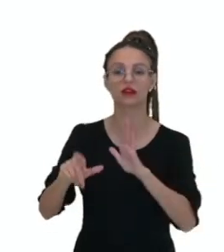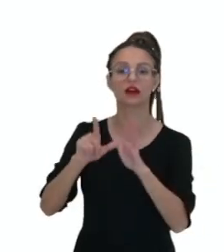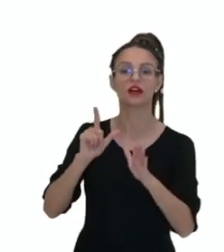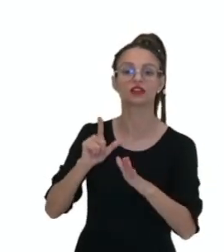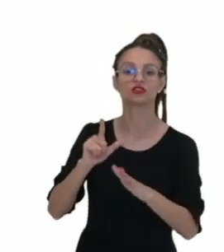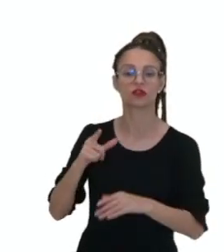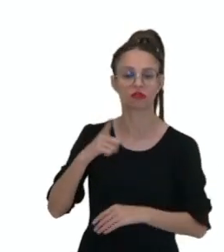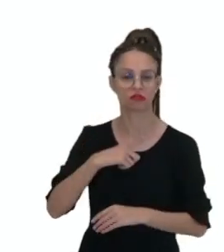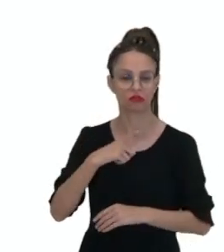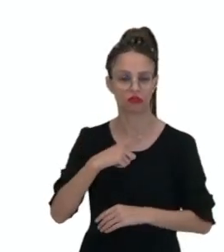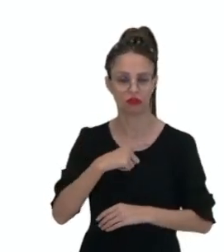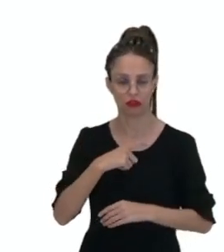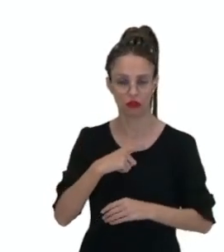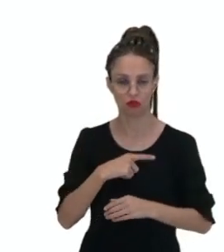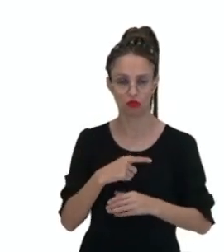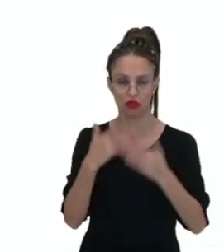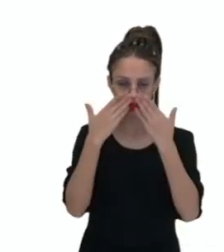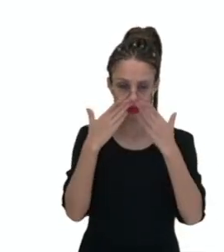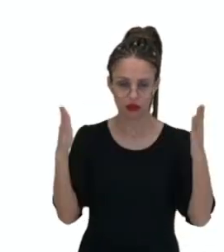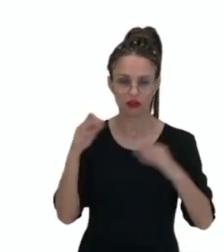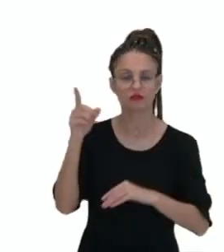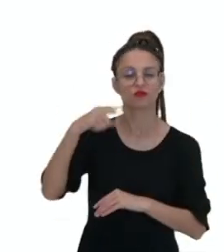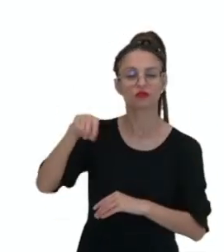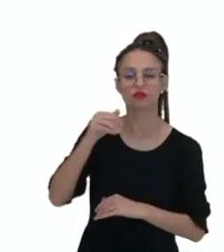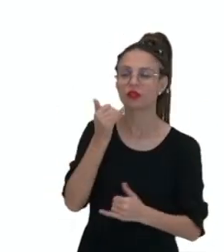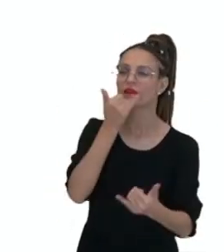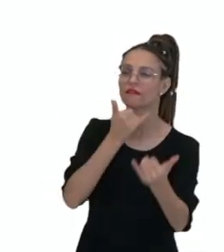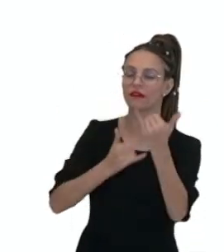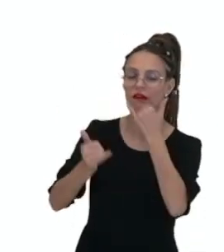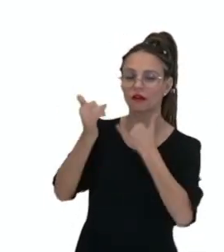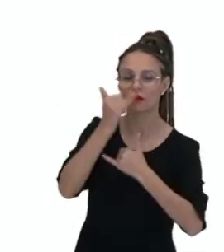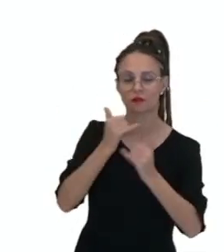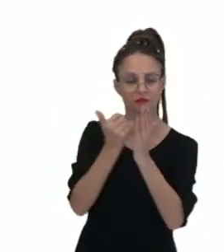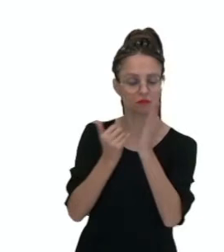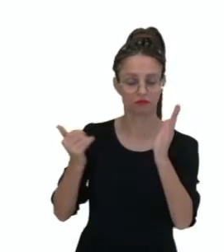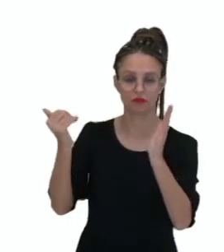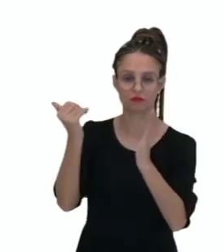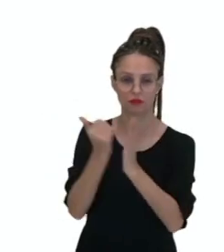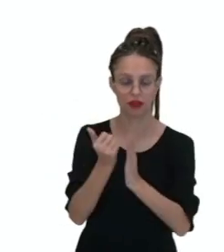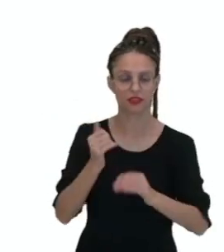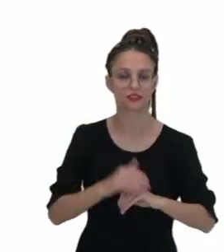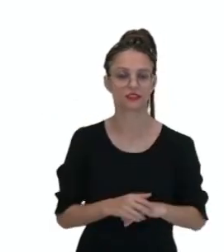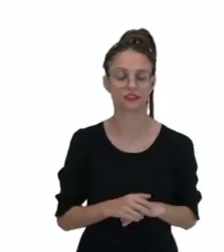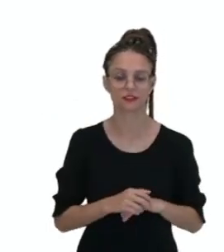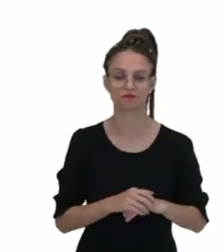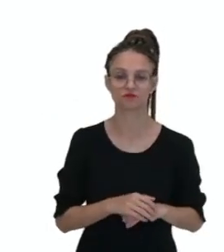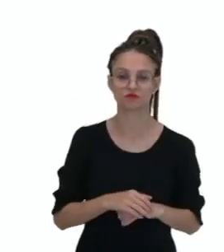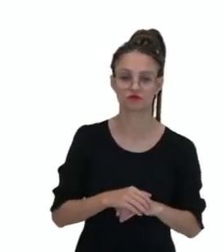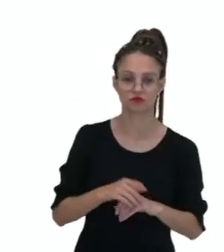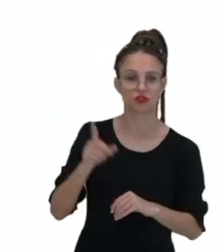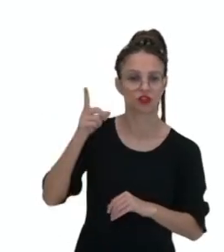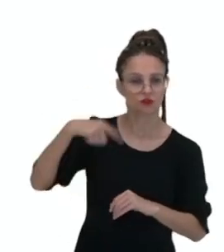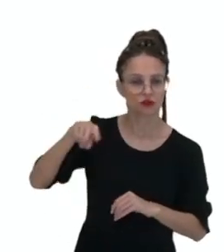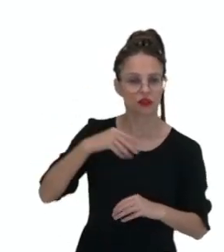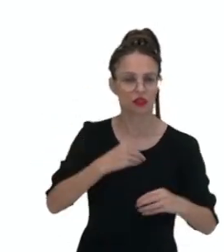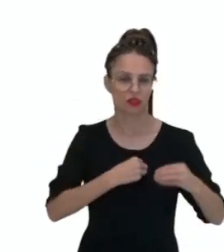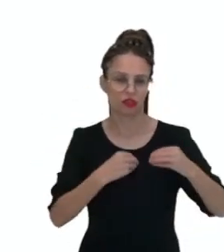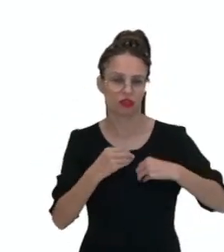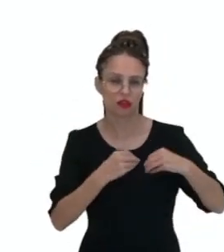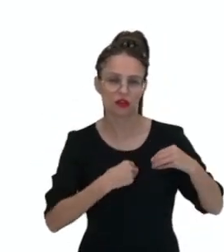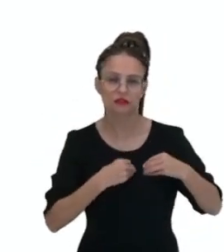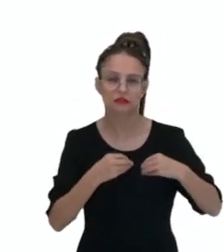mais tenho delinquido, vos tenho a perdoar mais empenhado. Se basta a vós irar tanto pecado,